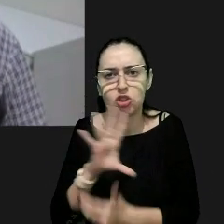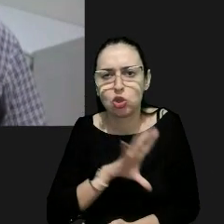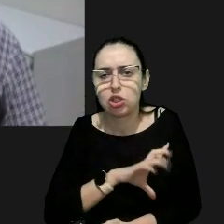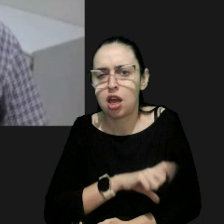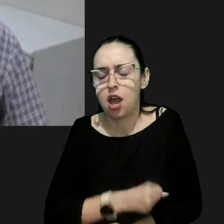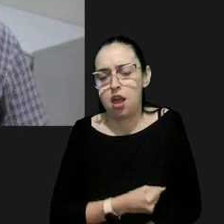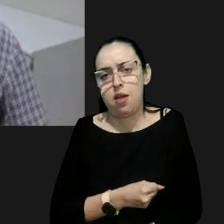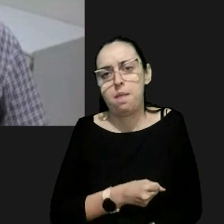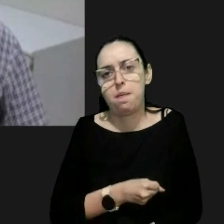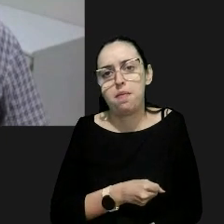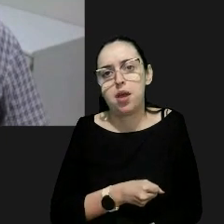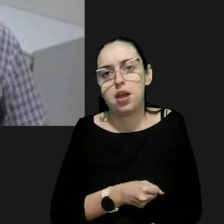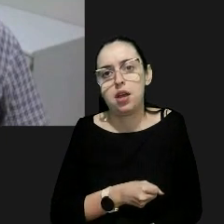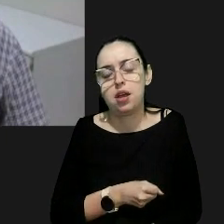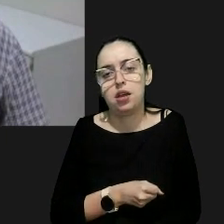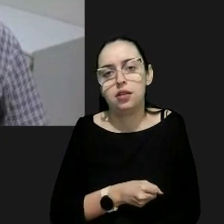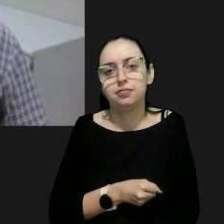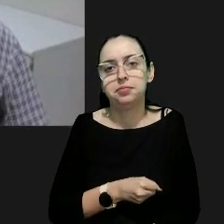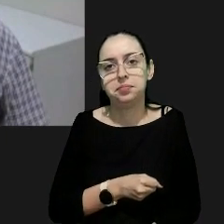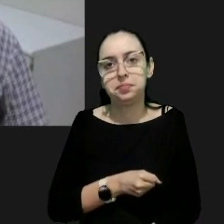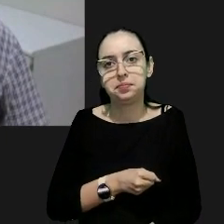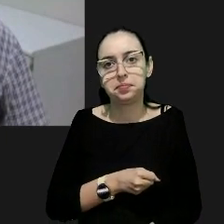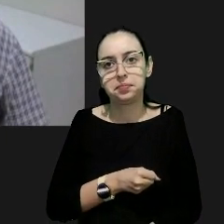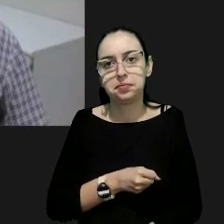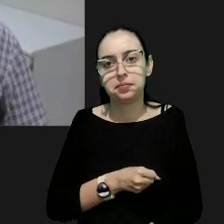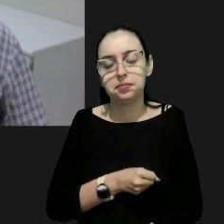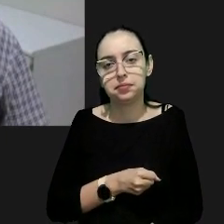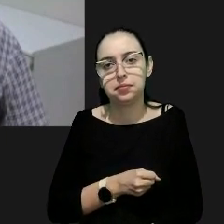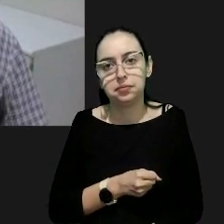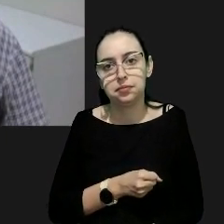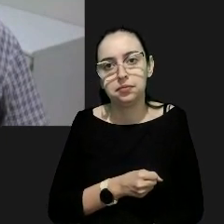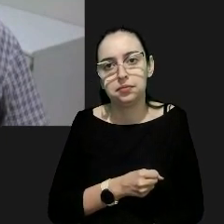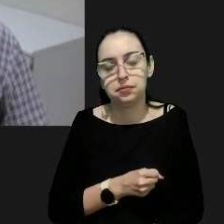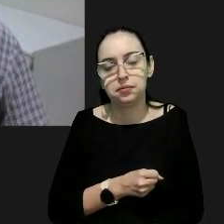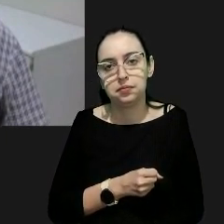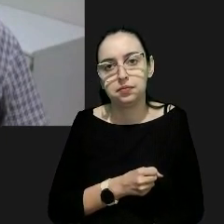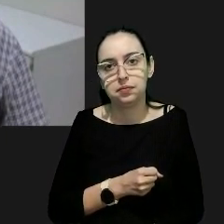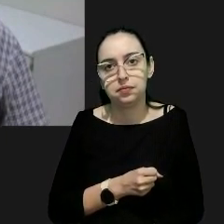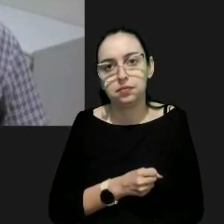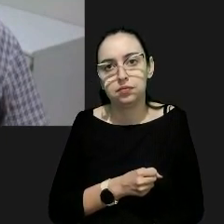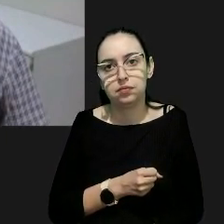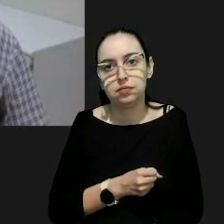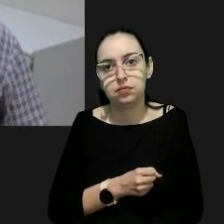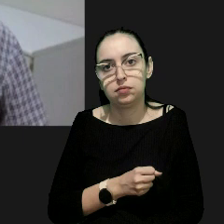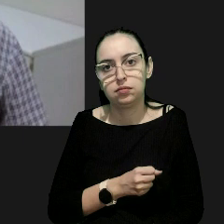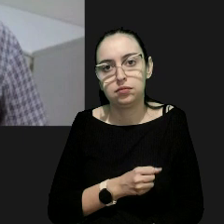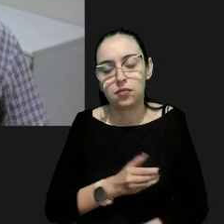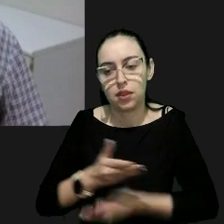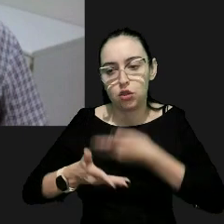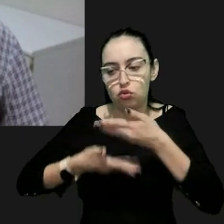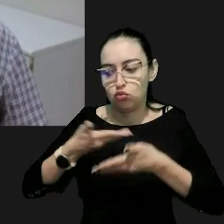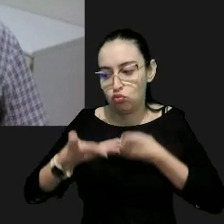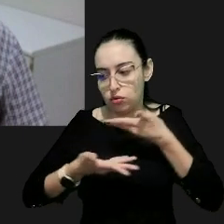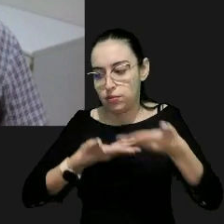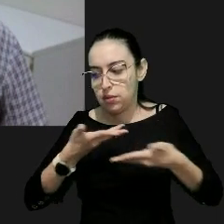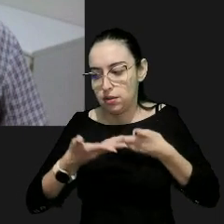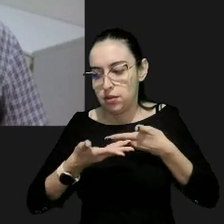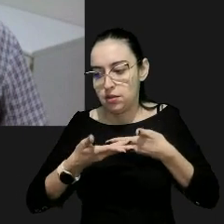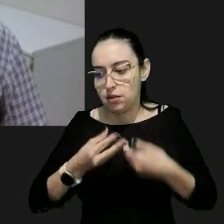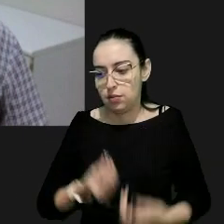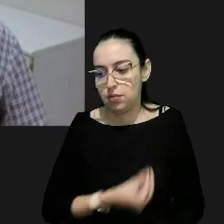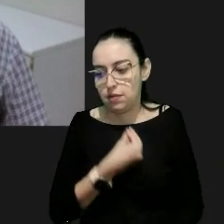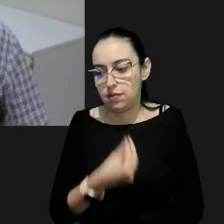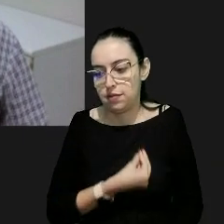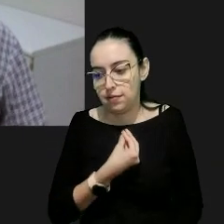militante apaixonada e, e,